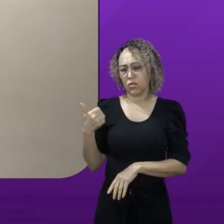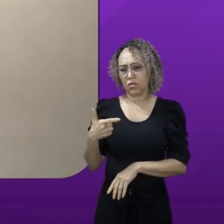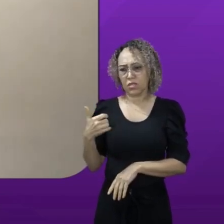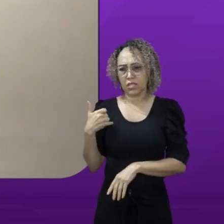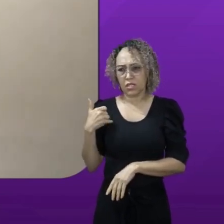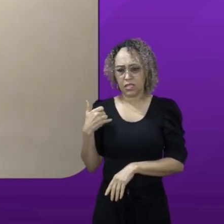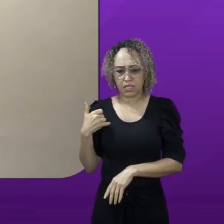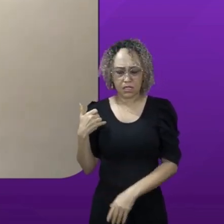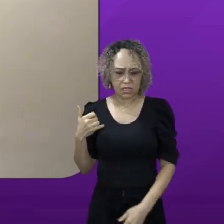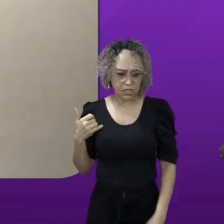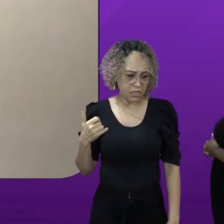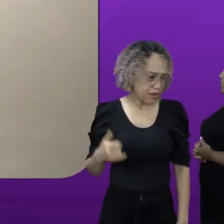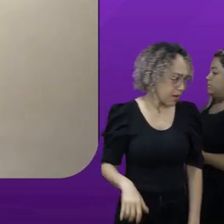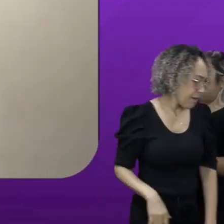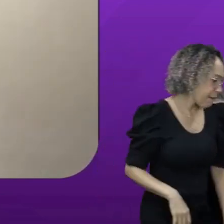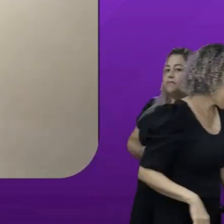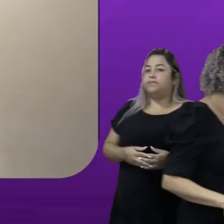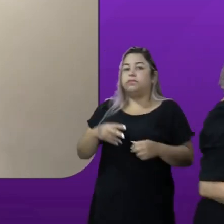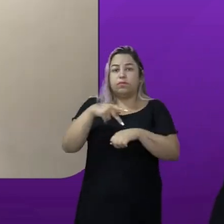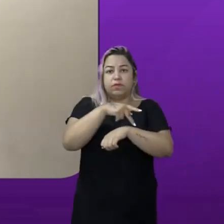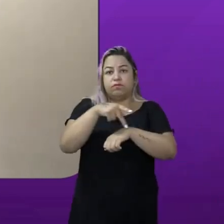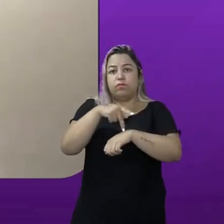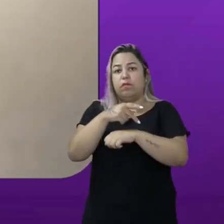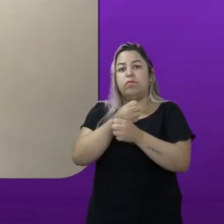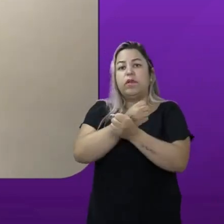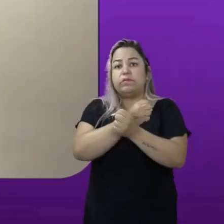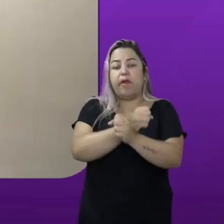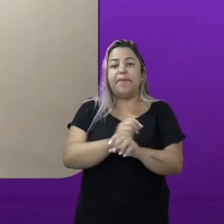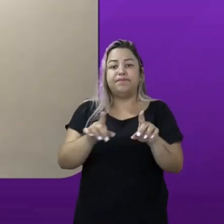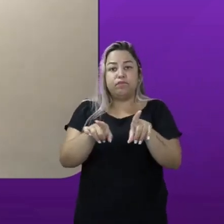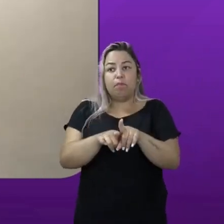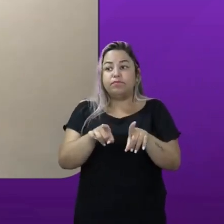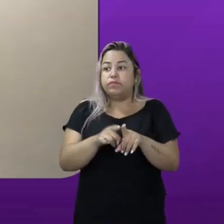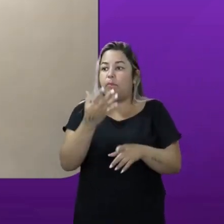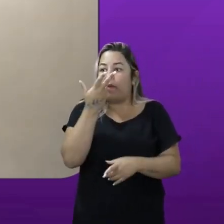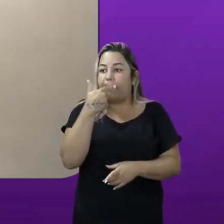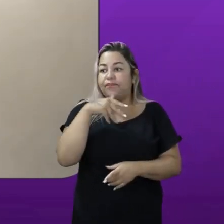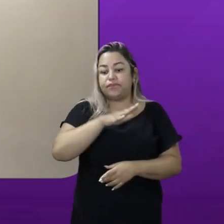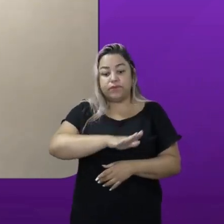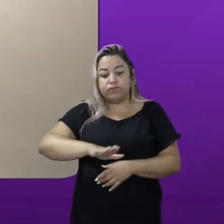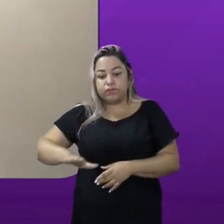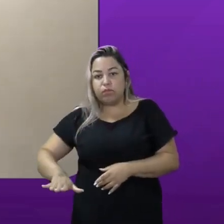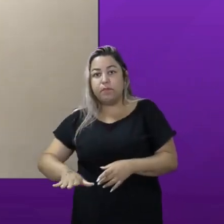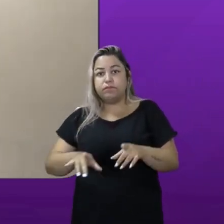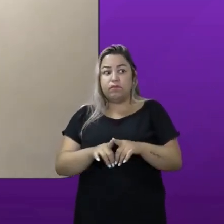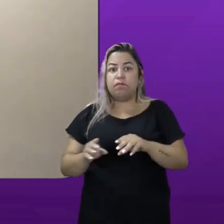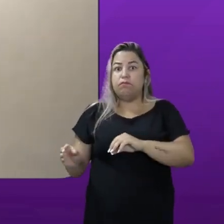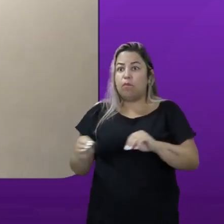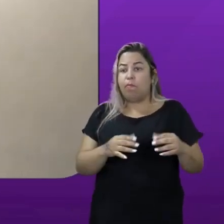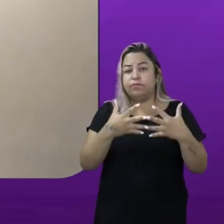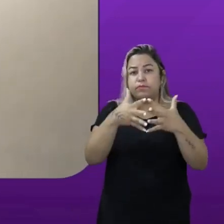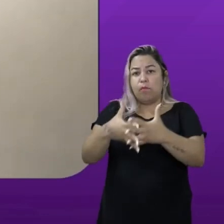que os pais ameaçaram de amarrar e espancar. Então, a criança pegou um caminhão, uma